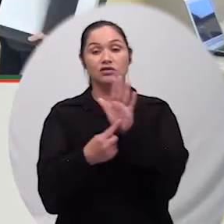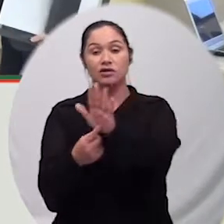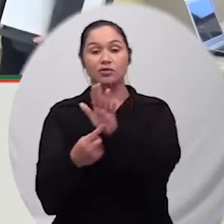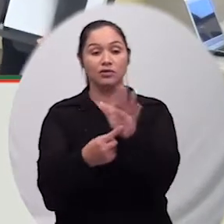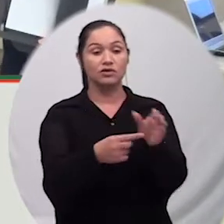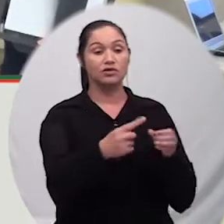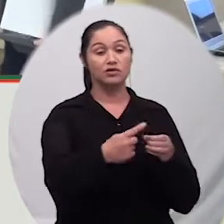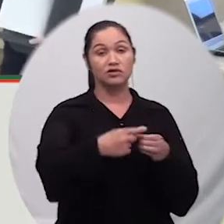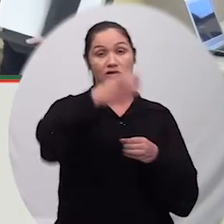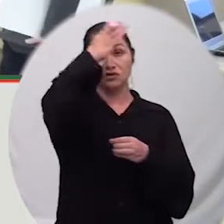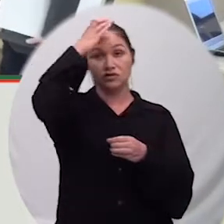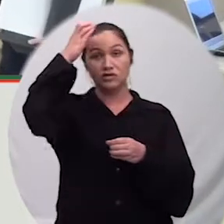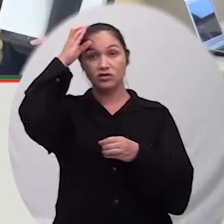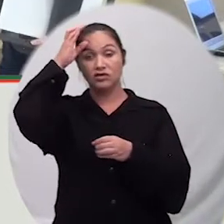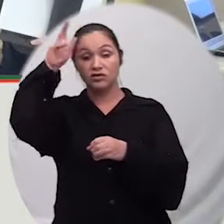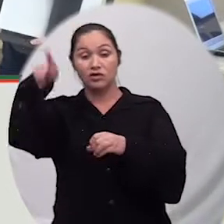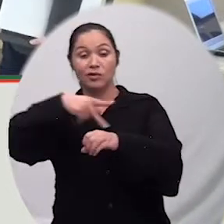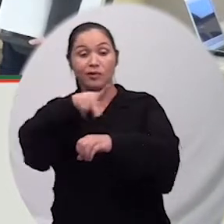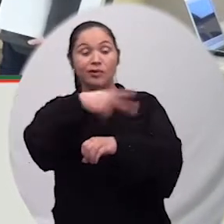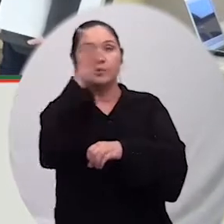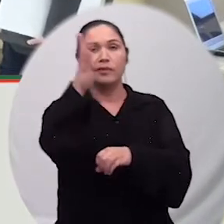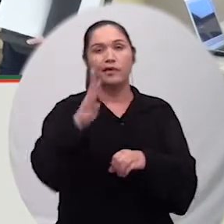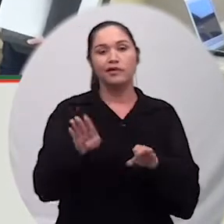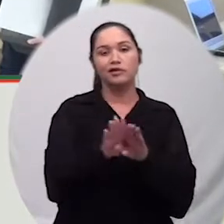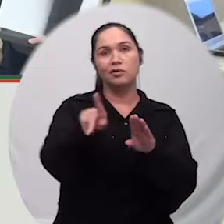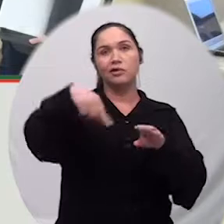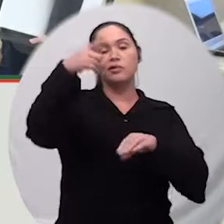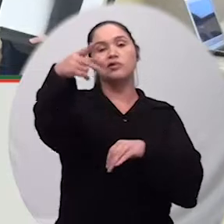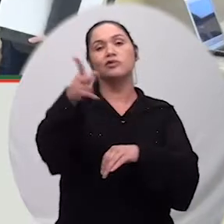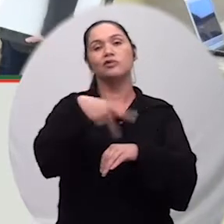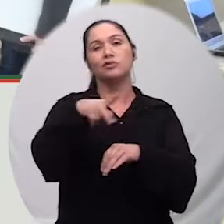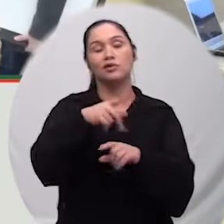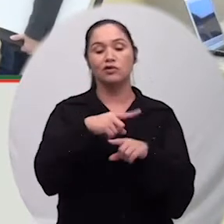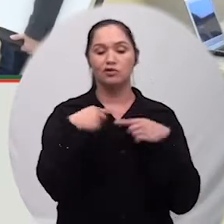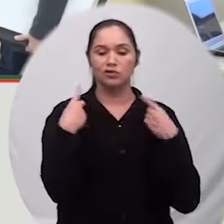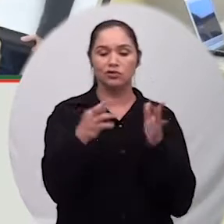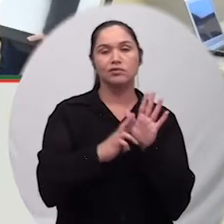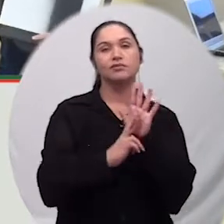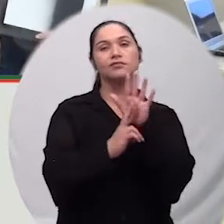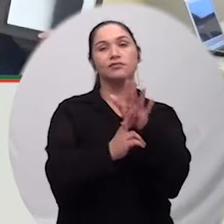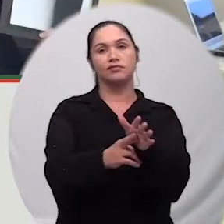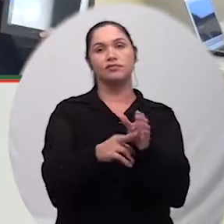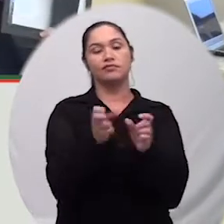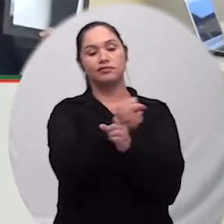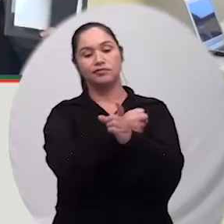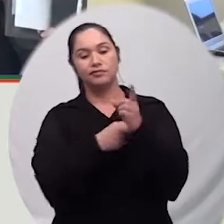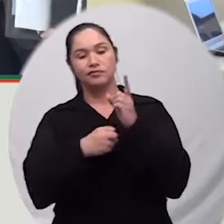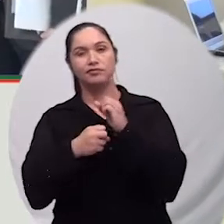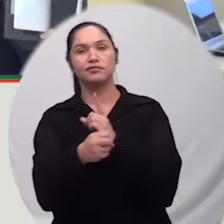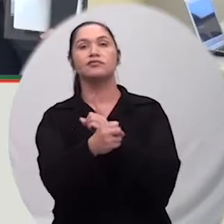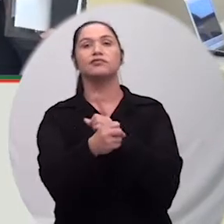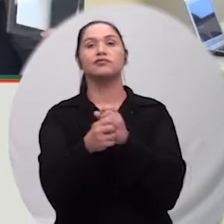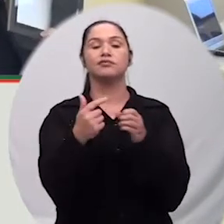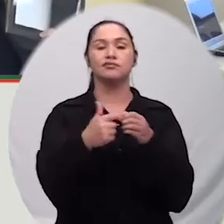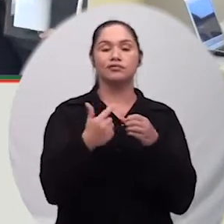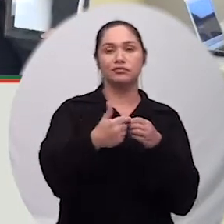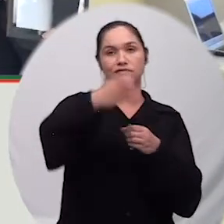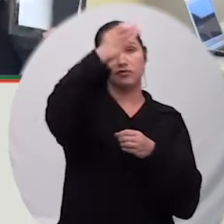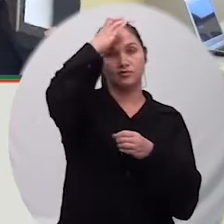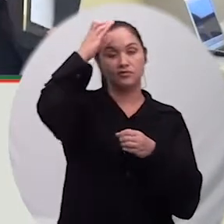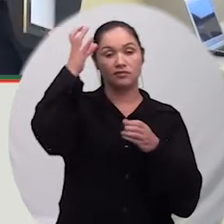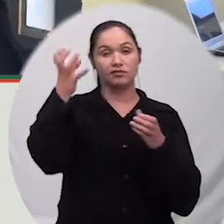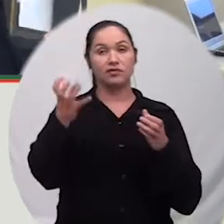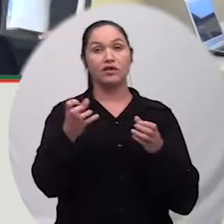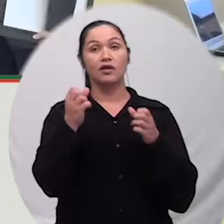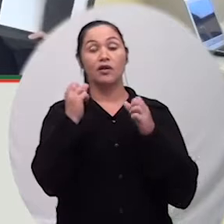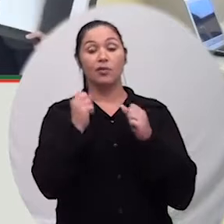né? Sendo reconhecido. Então, o mínimo que nós, como representante da sociedade criciumense, podemos fazer para você